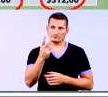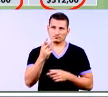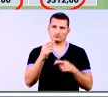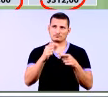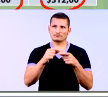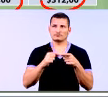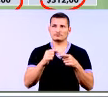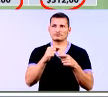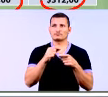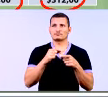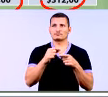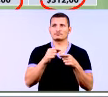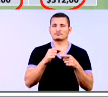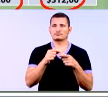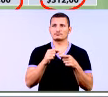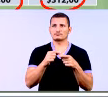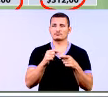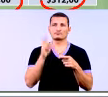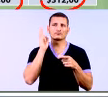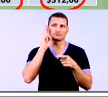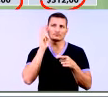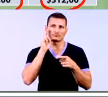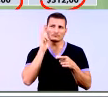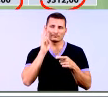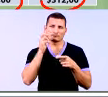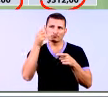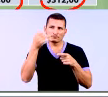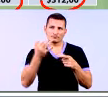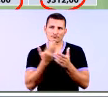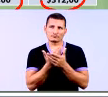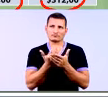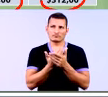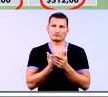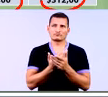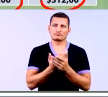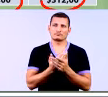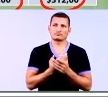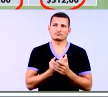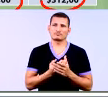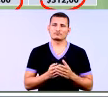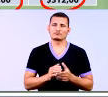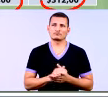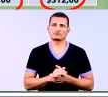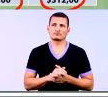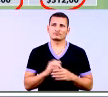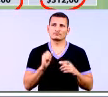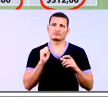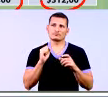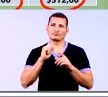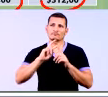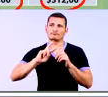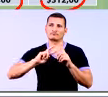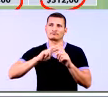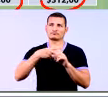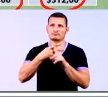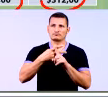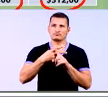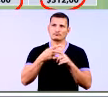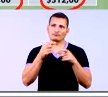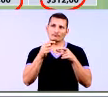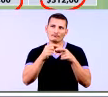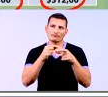chip. Só que lembra que a gente comentou no final da aula, que eu tenho aí a capacidade de dobrar esse número de